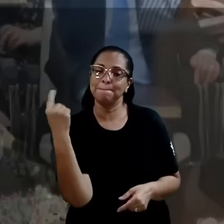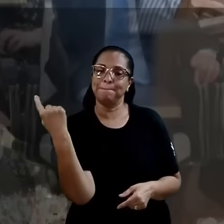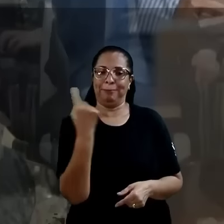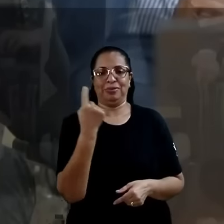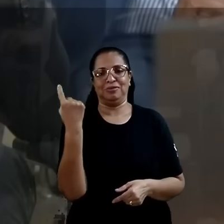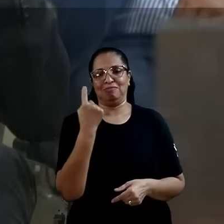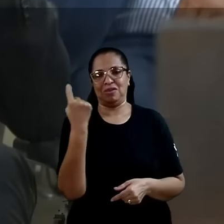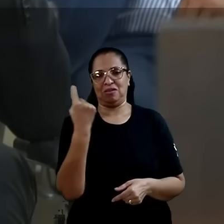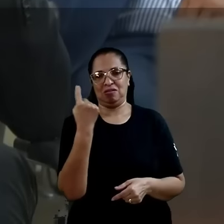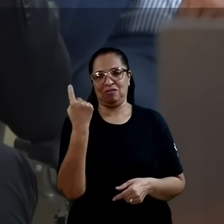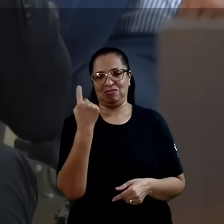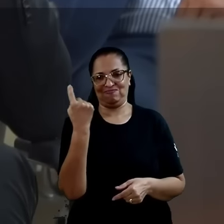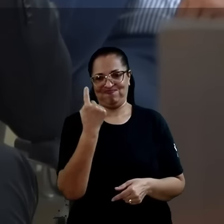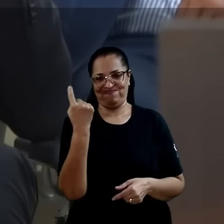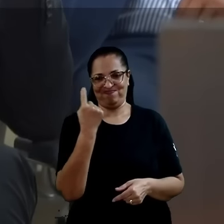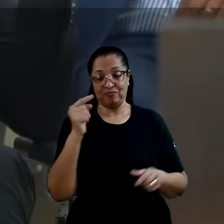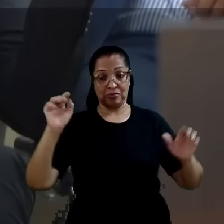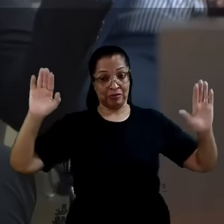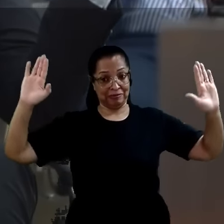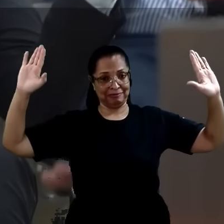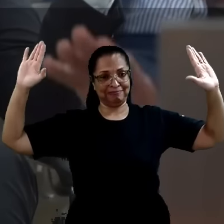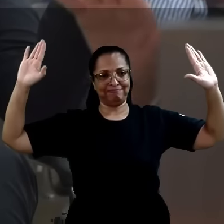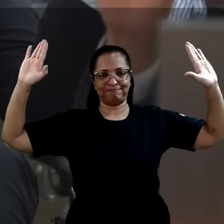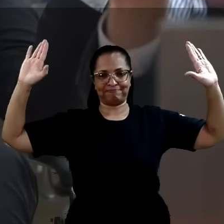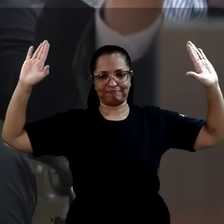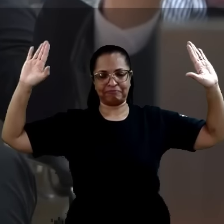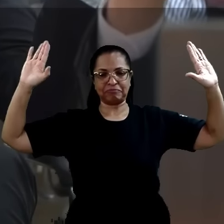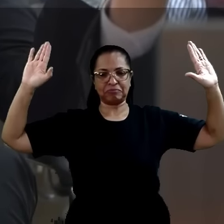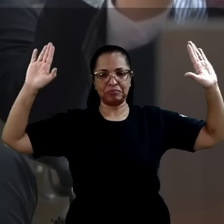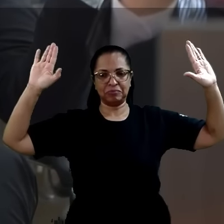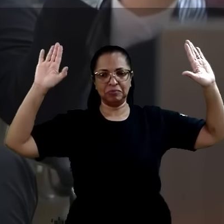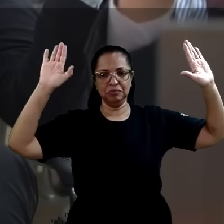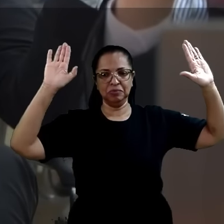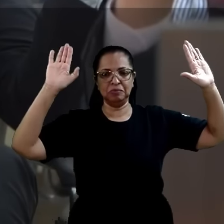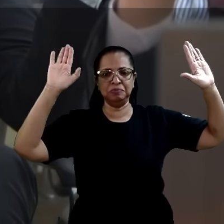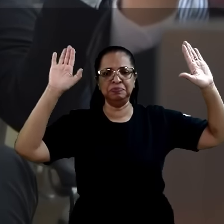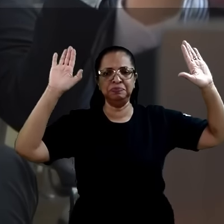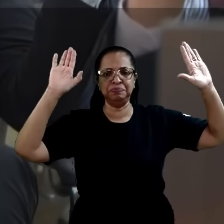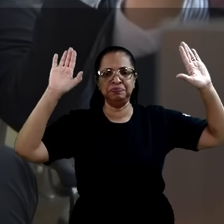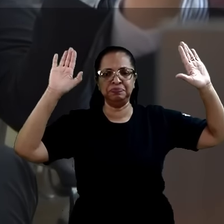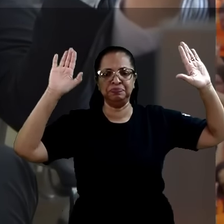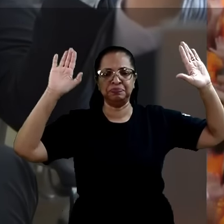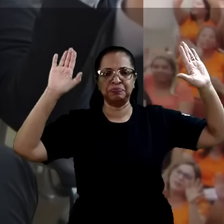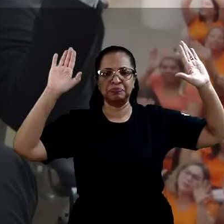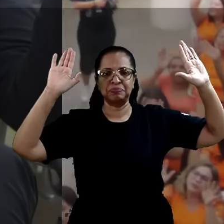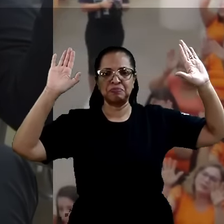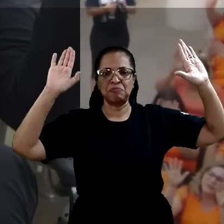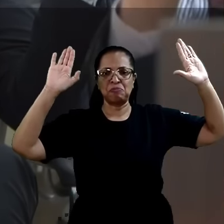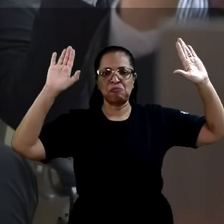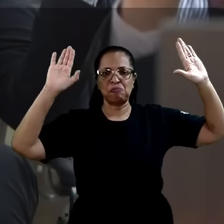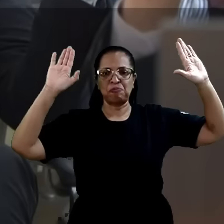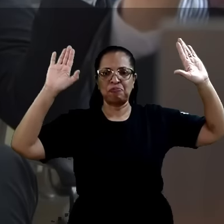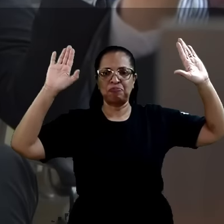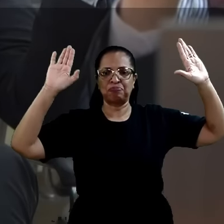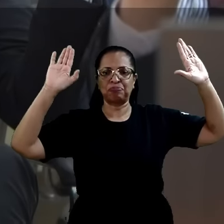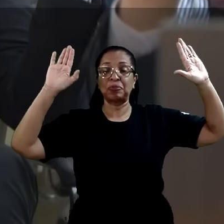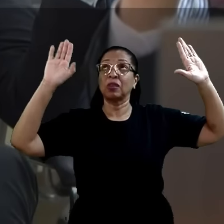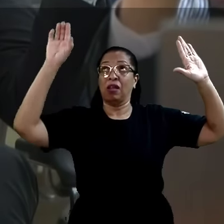primeiro levante as duas mãos porque eu vejo o céu liberando dons aqui